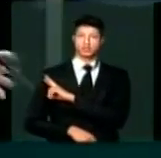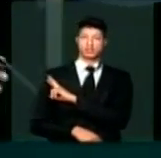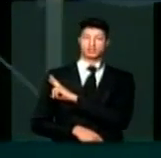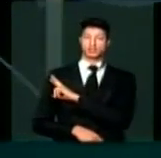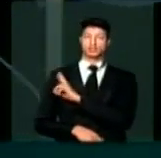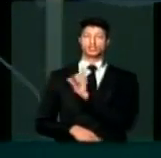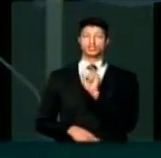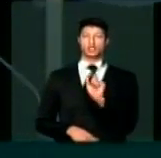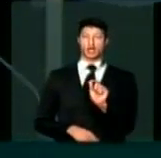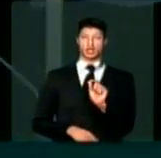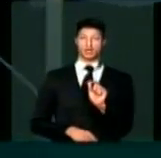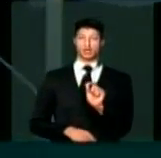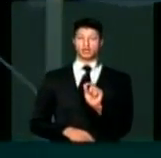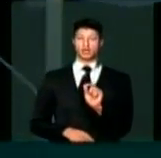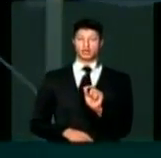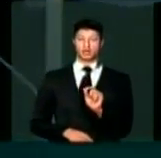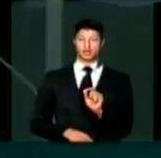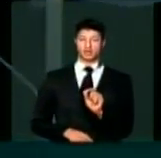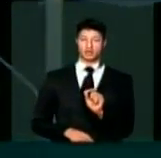magnífica,